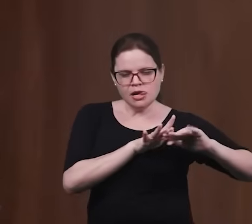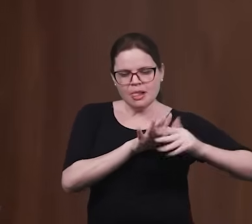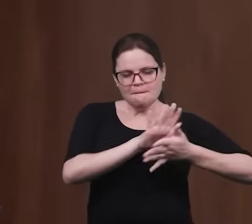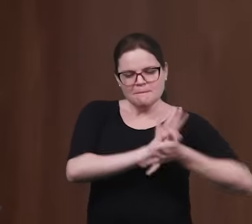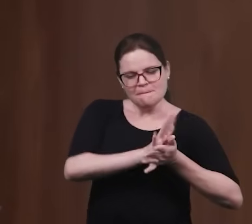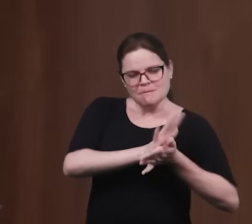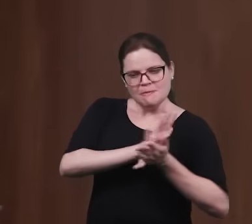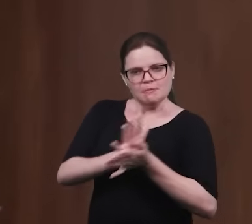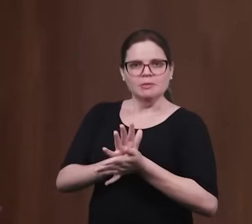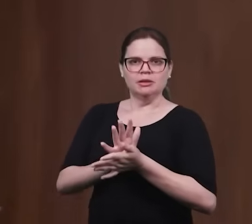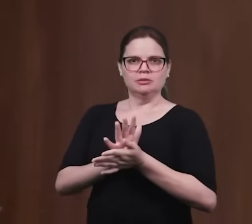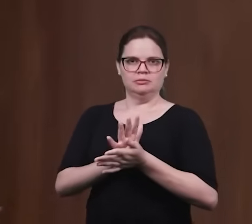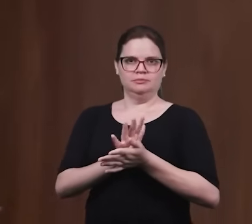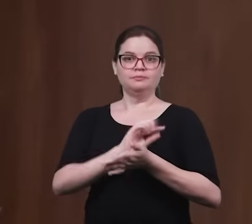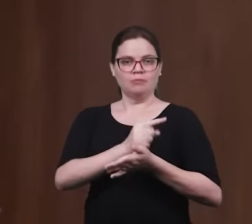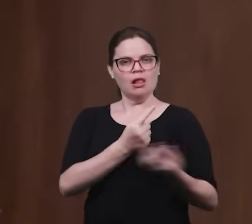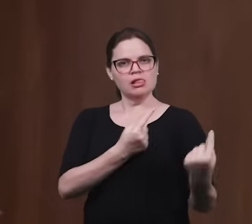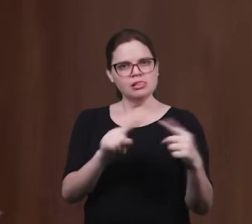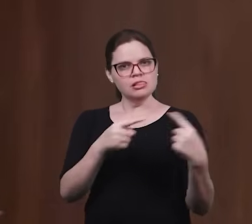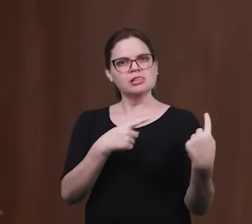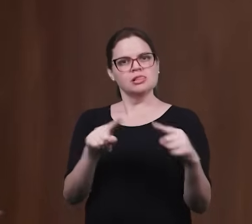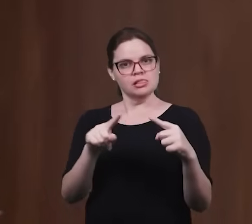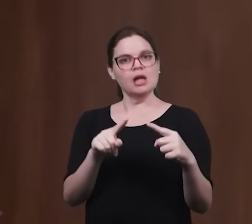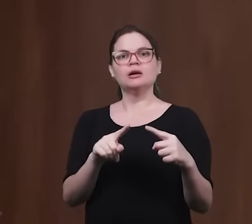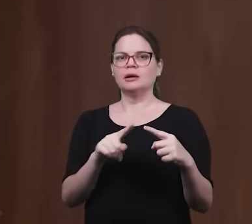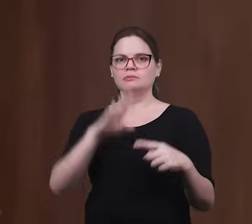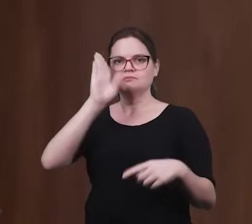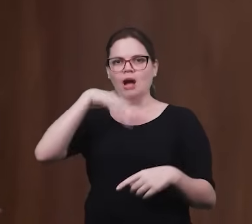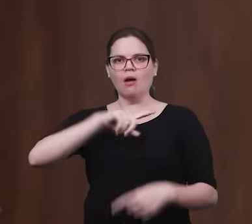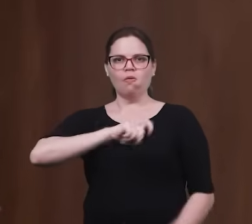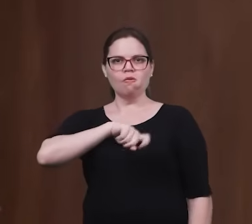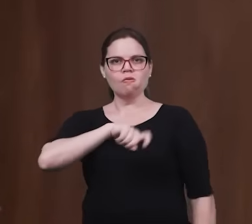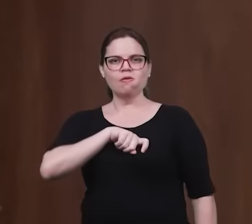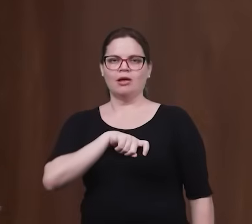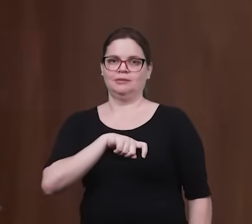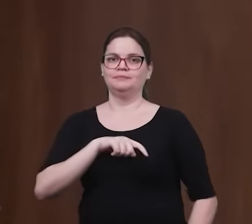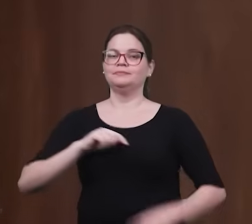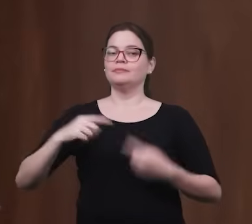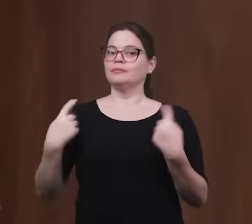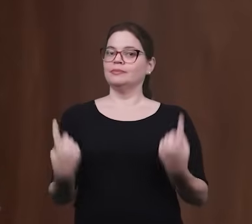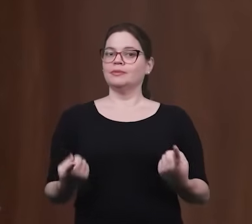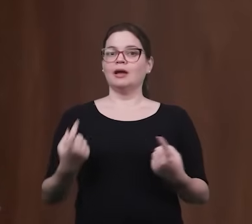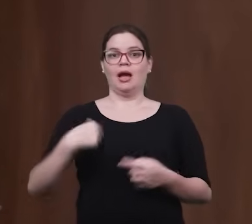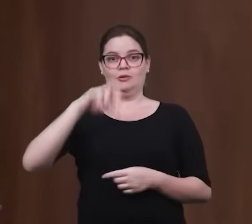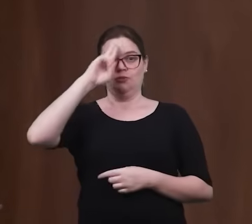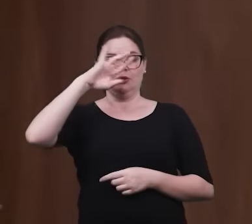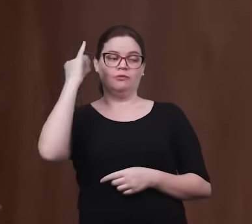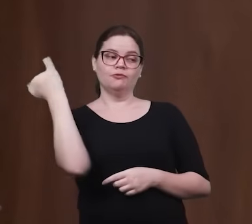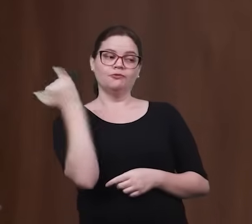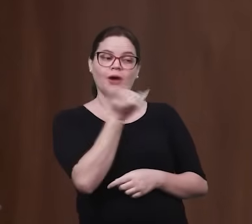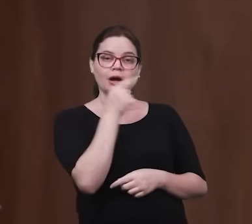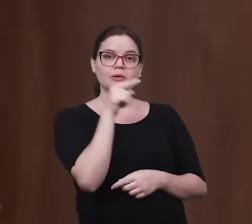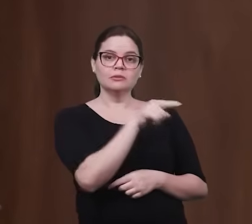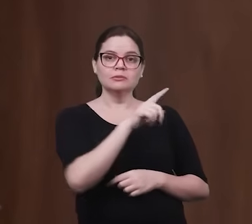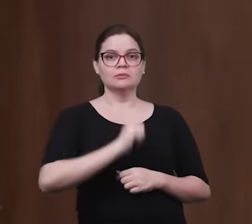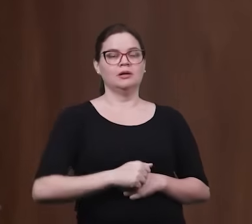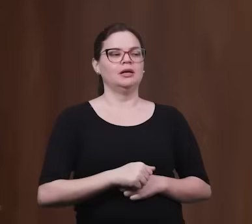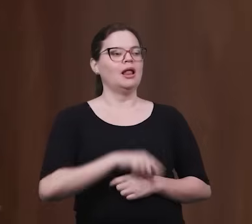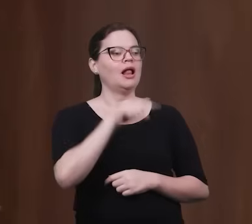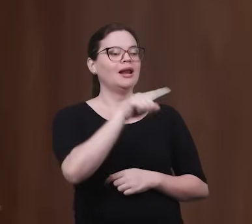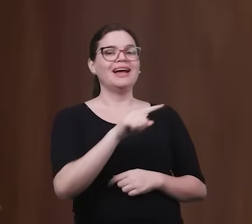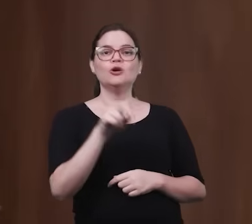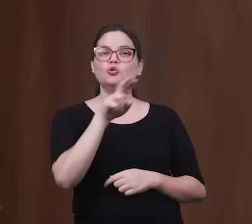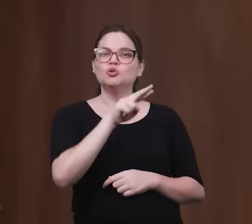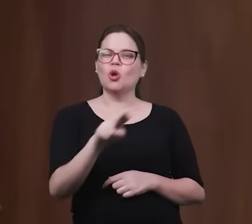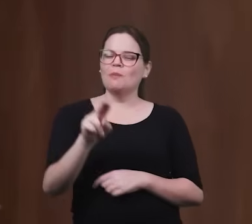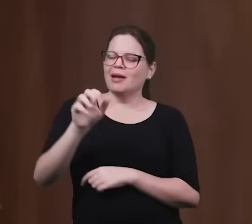da eternidade. Amém. E eles atacaram traiçoeiramente. Naquele tempo, o Senhor determinou que o nome